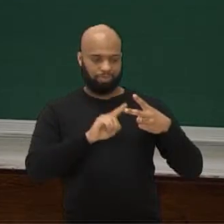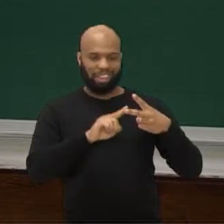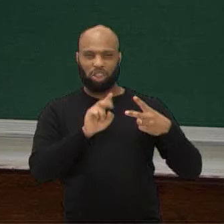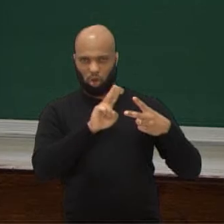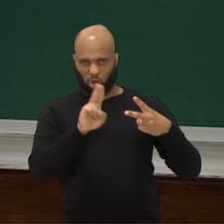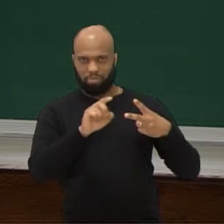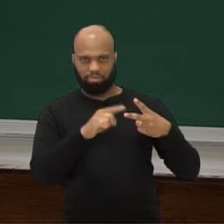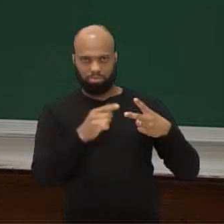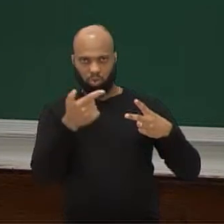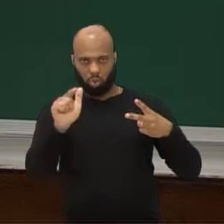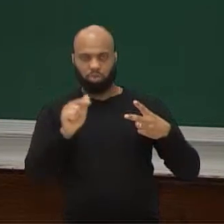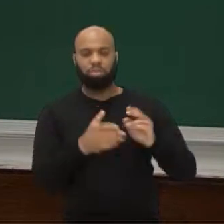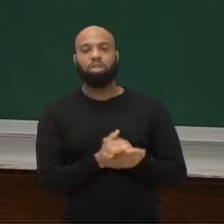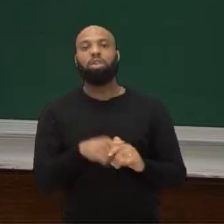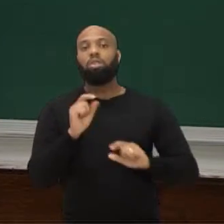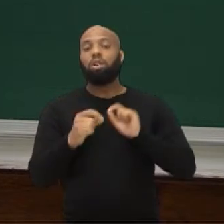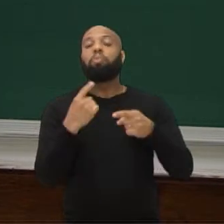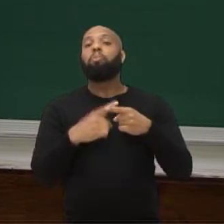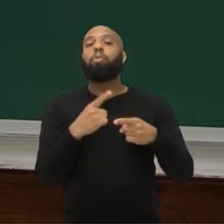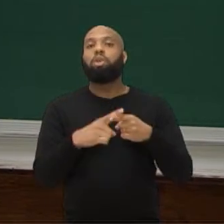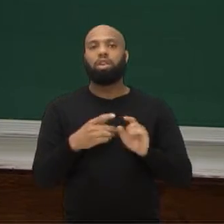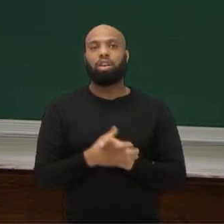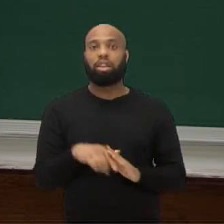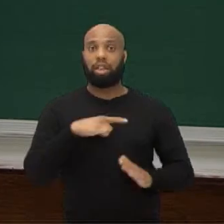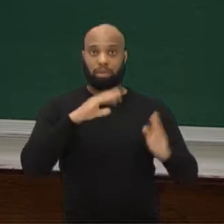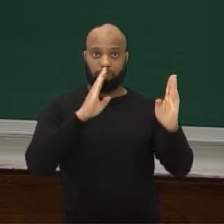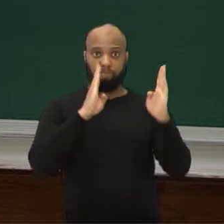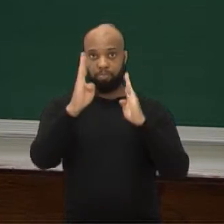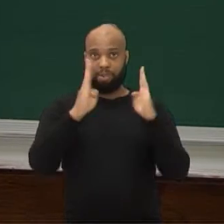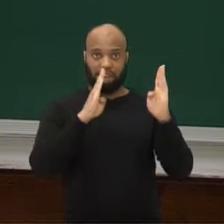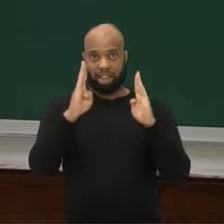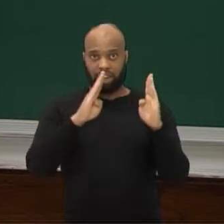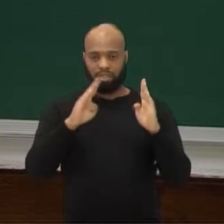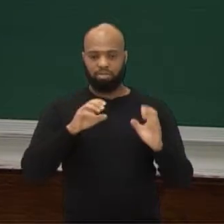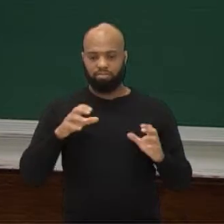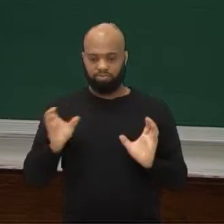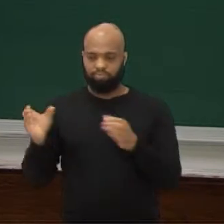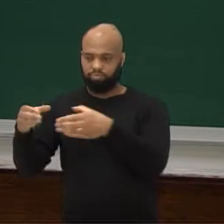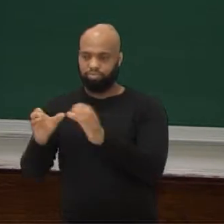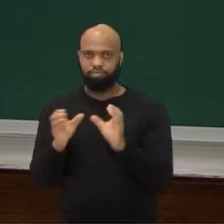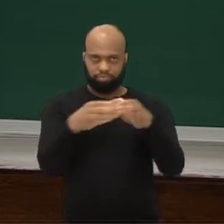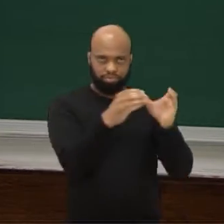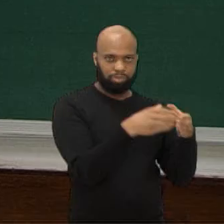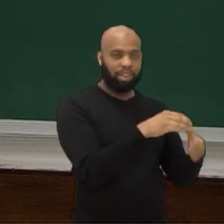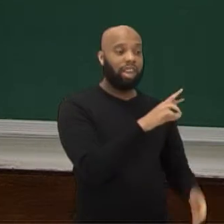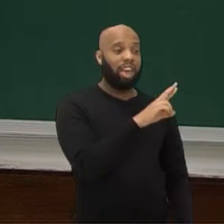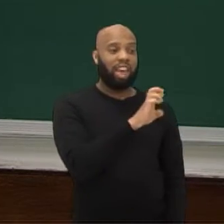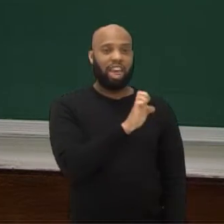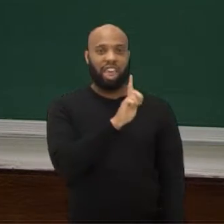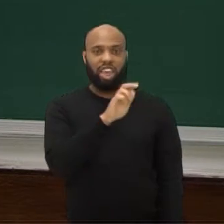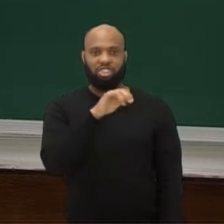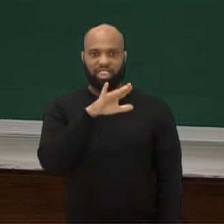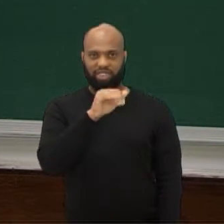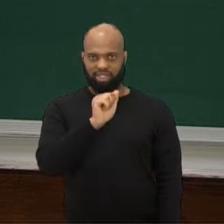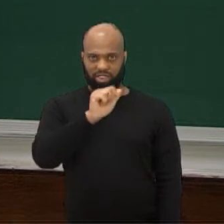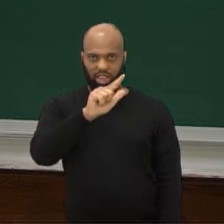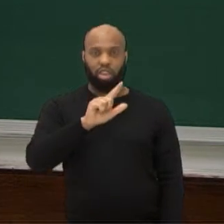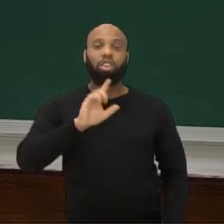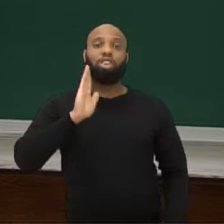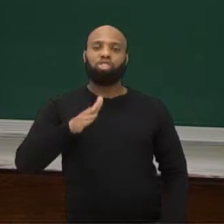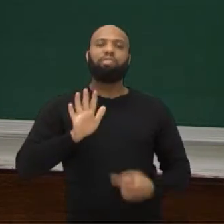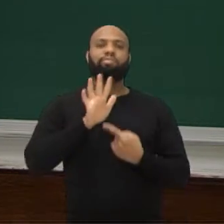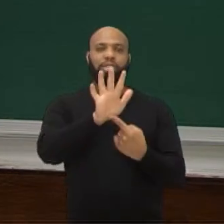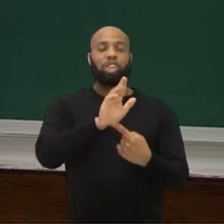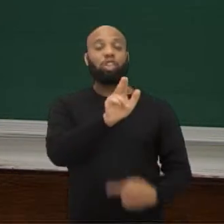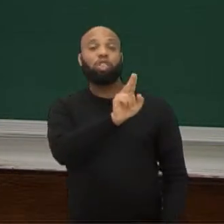para o nome farroupilha se dá porque naquela época do período regencial, e nós até apresentamos já esse